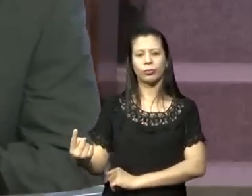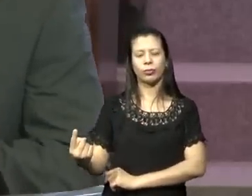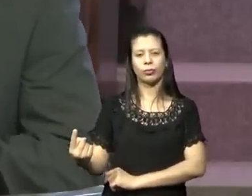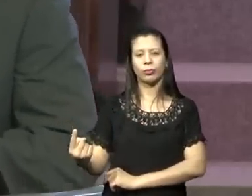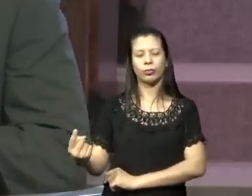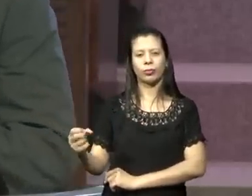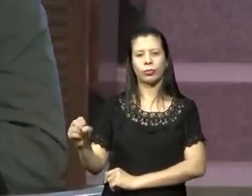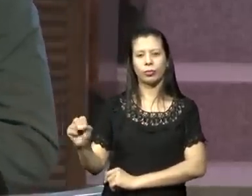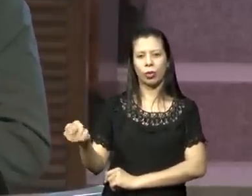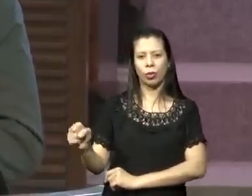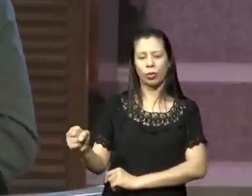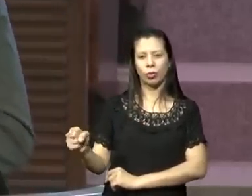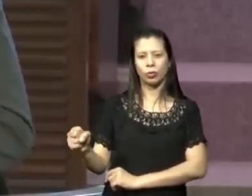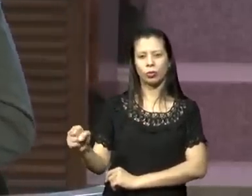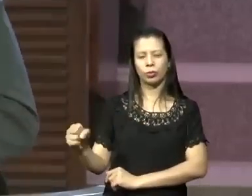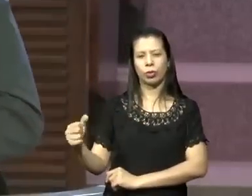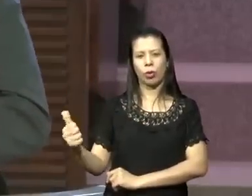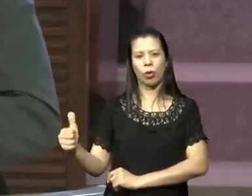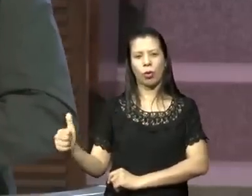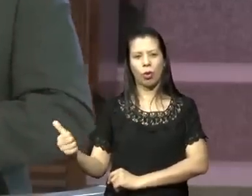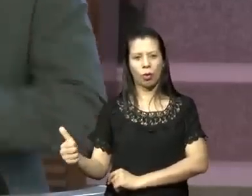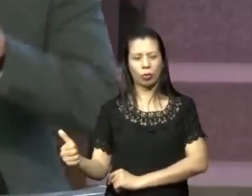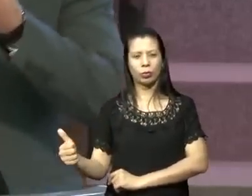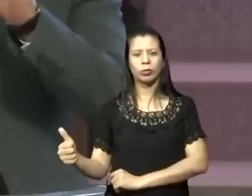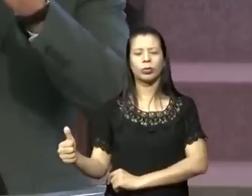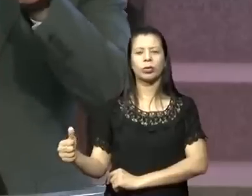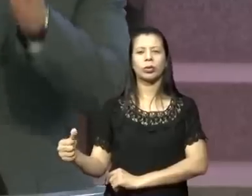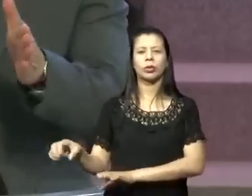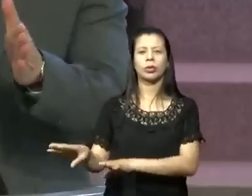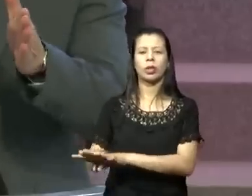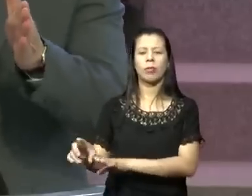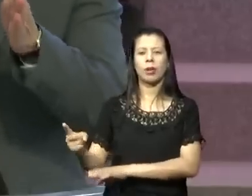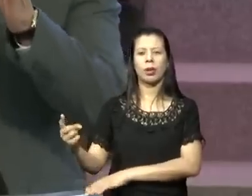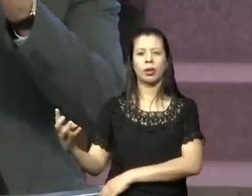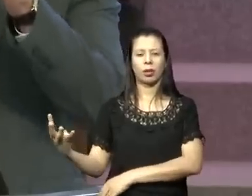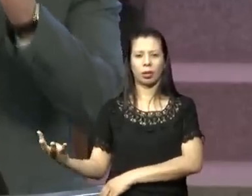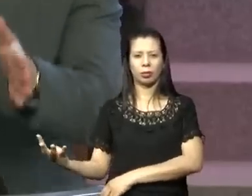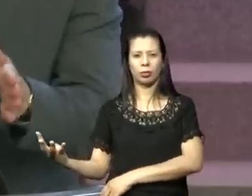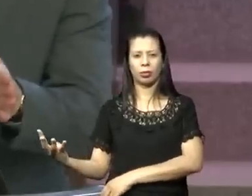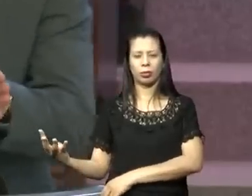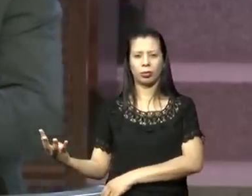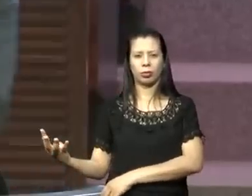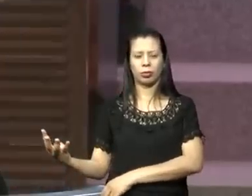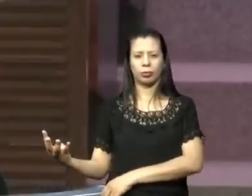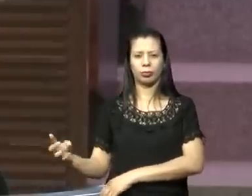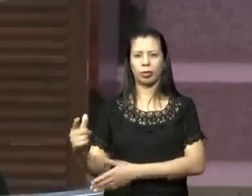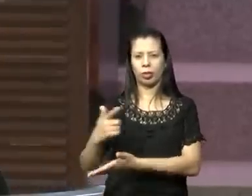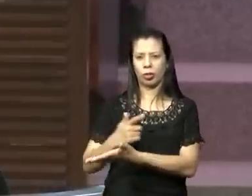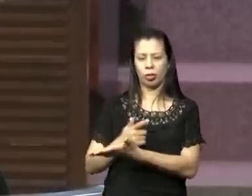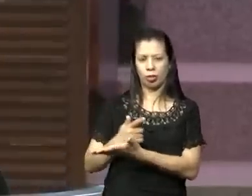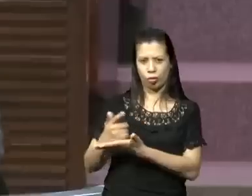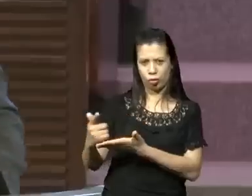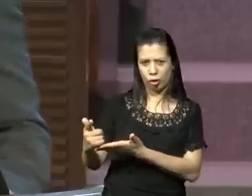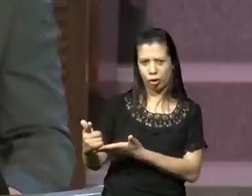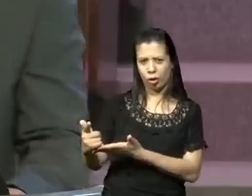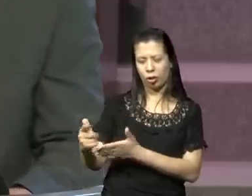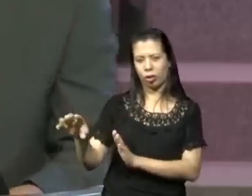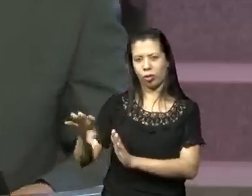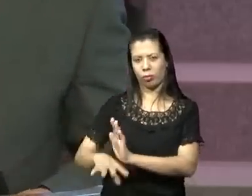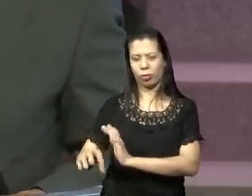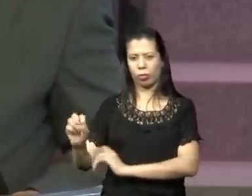8 11 e 14 bota ali Gênesis 22 depois vamos voltar para São João